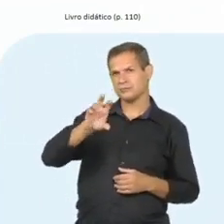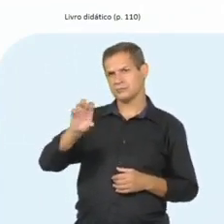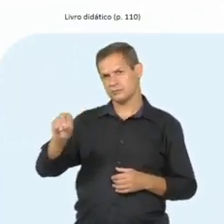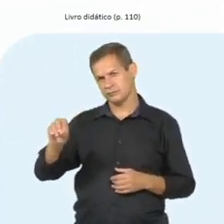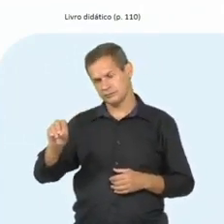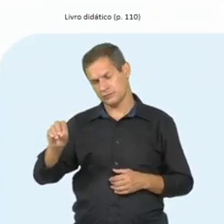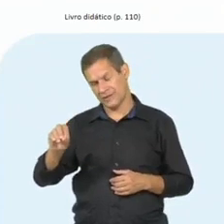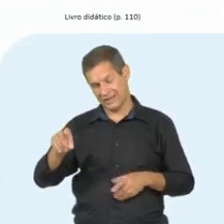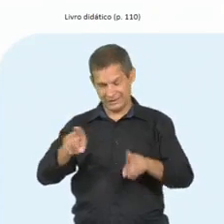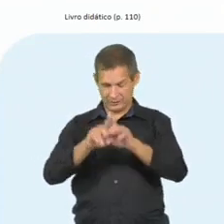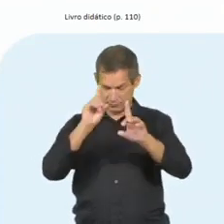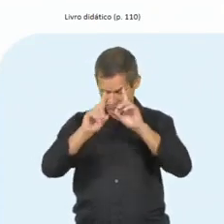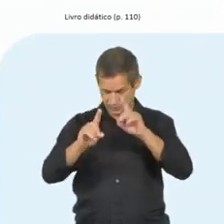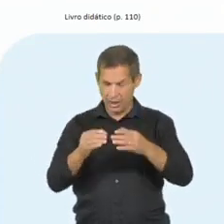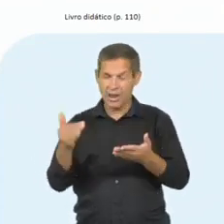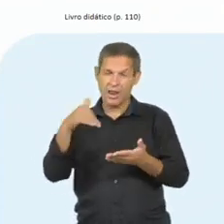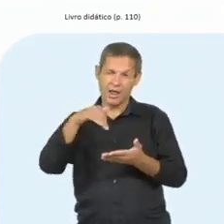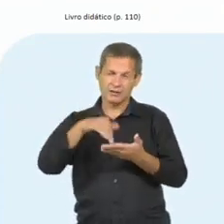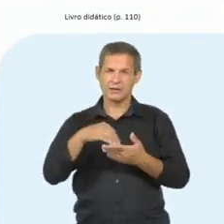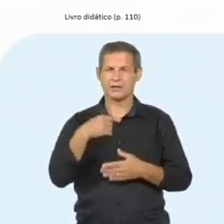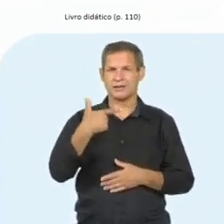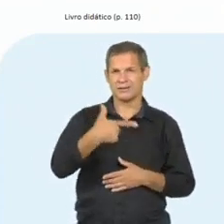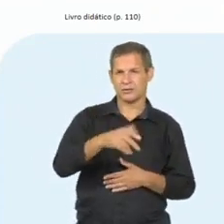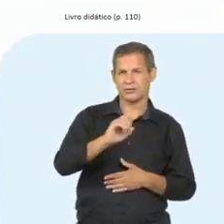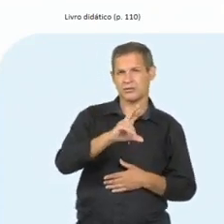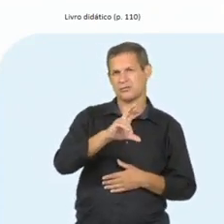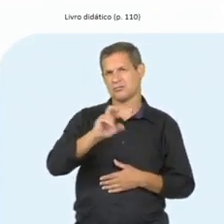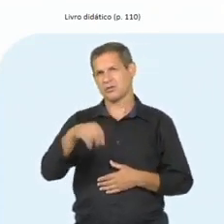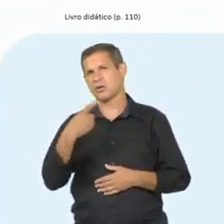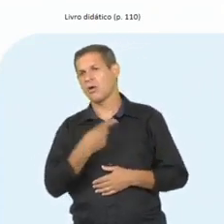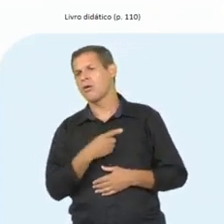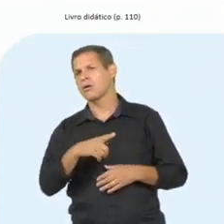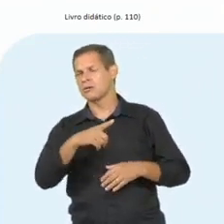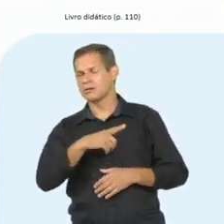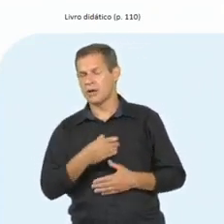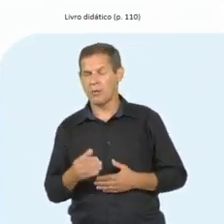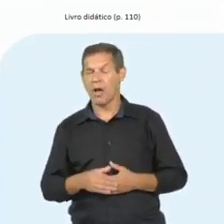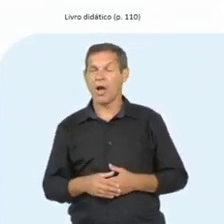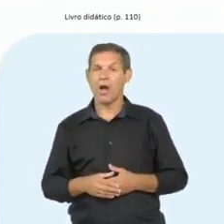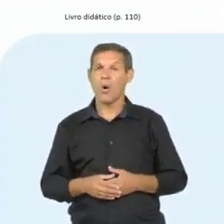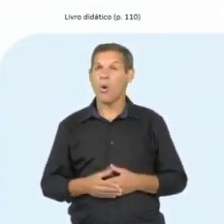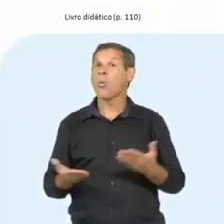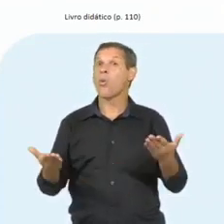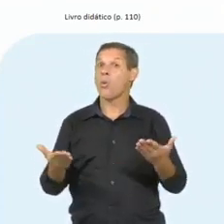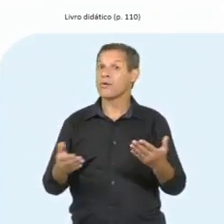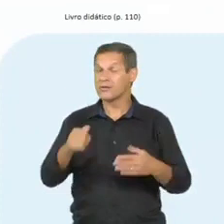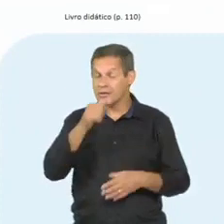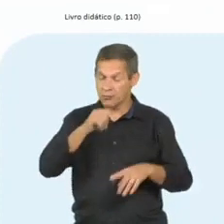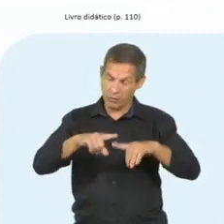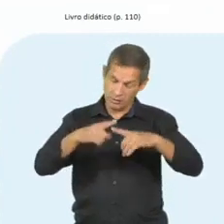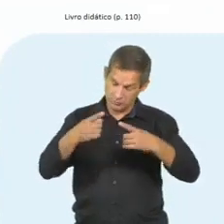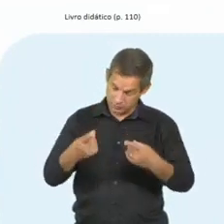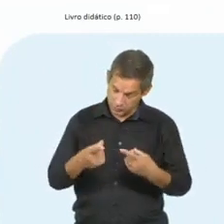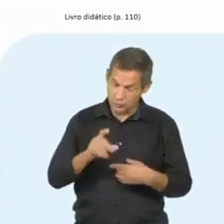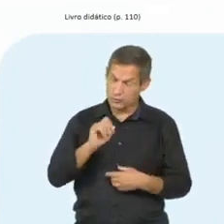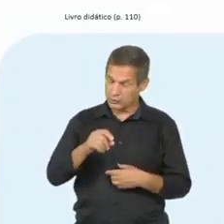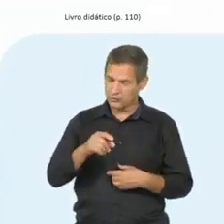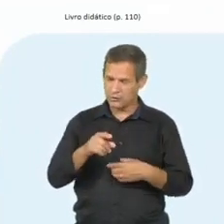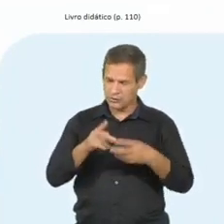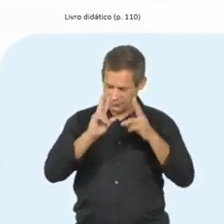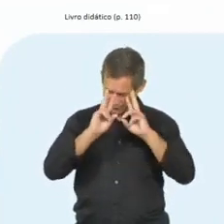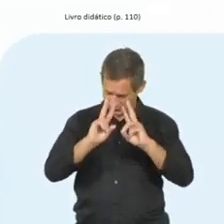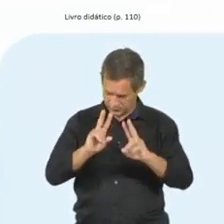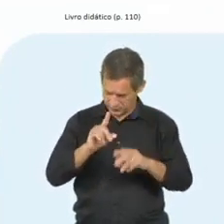1950 e dados que vão até 2050. Então, a gente está passando até o presente, ok? Bom, o que você pode